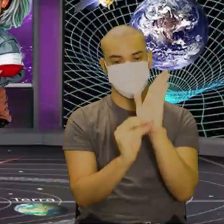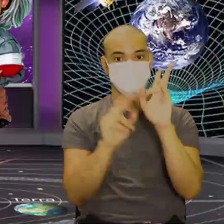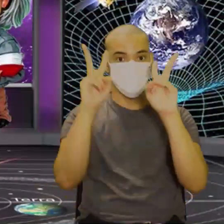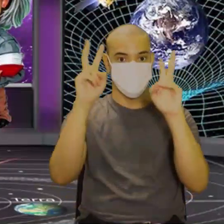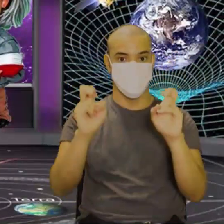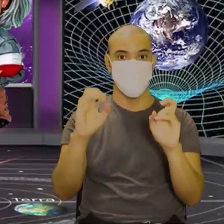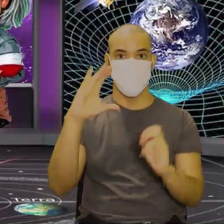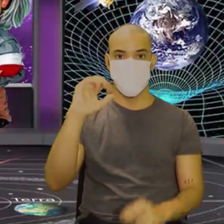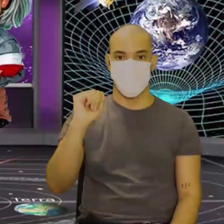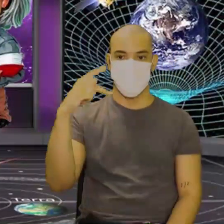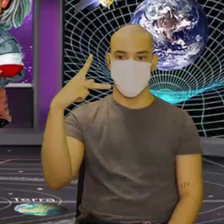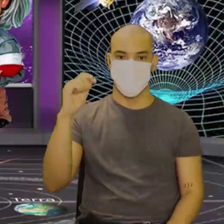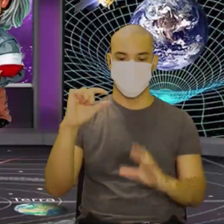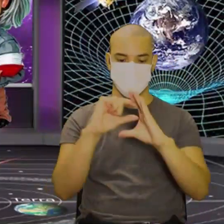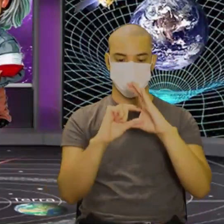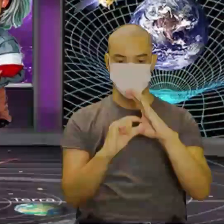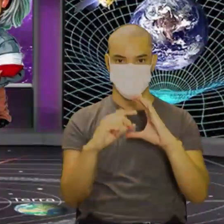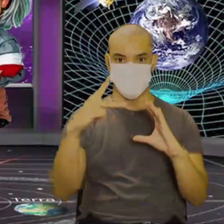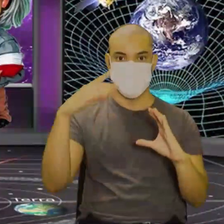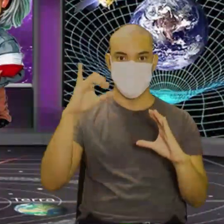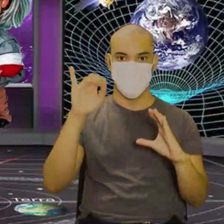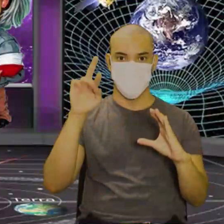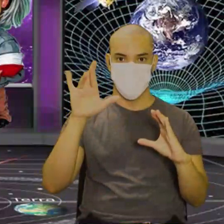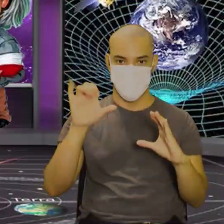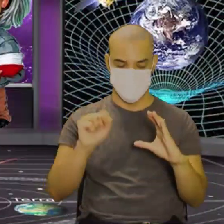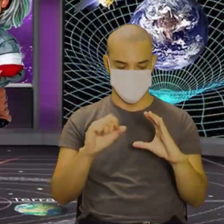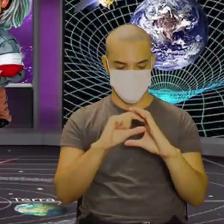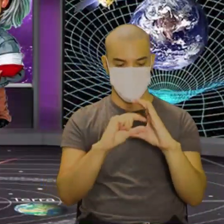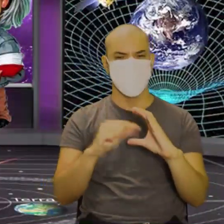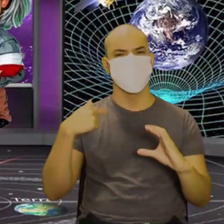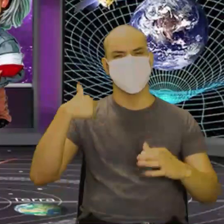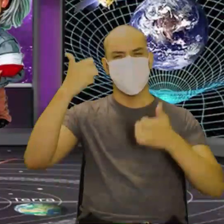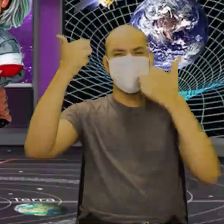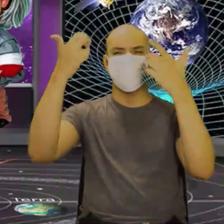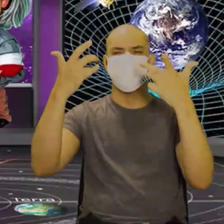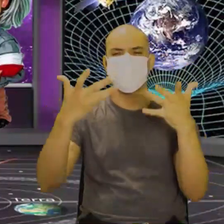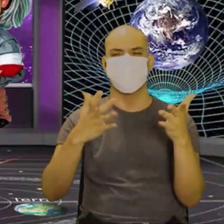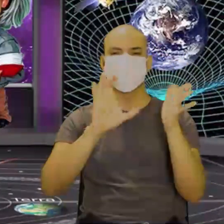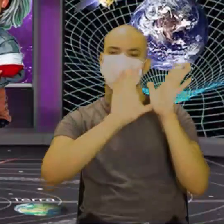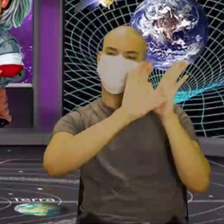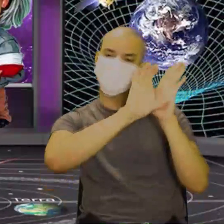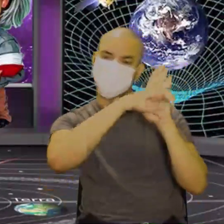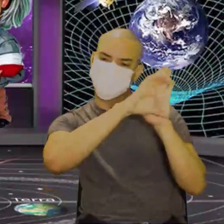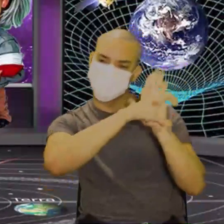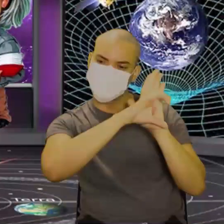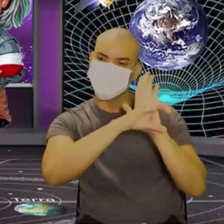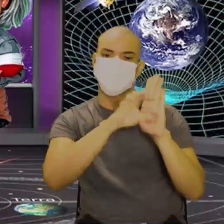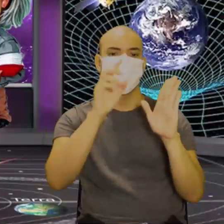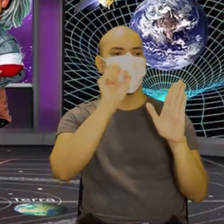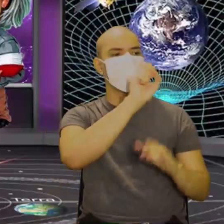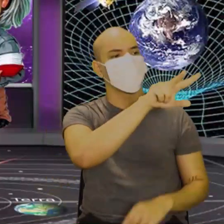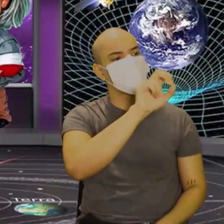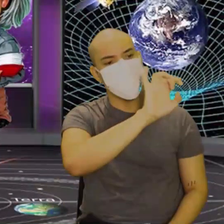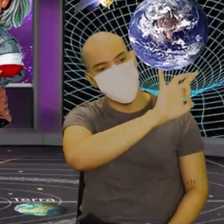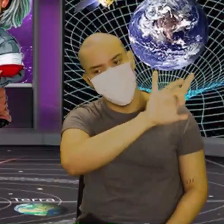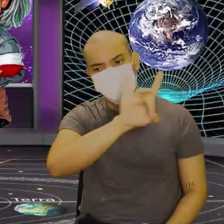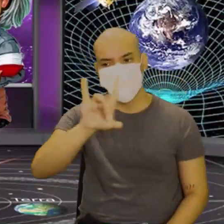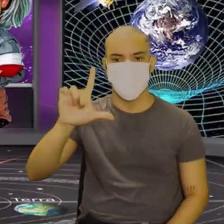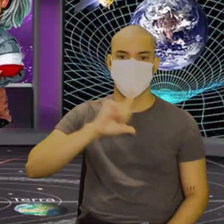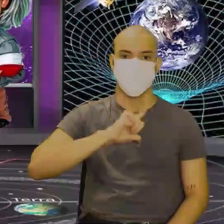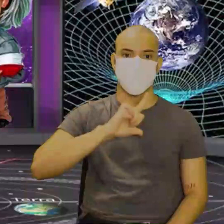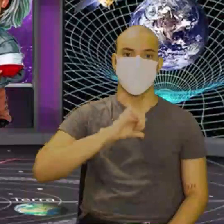sobre capacitores. A gente fez a definição de capacitores. Nós vimos que cada capacitor tem uma grandeza chamada